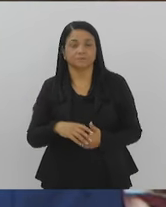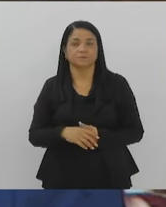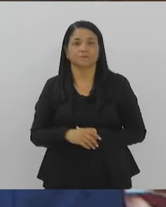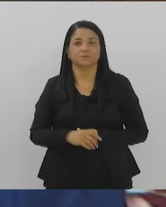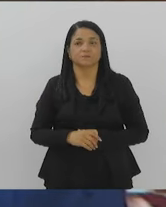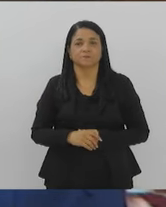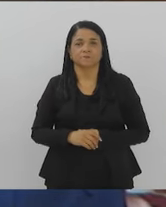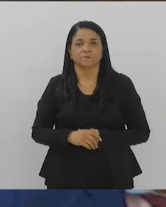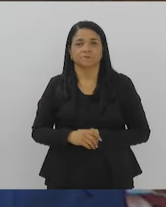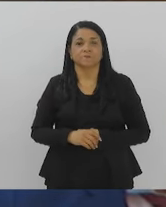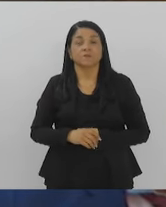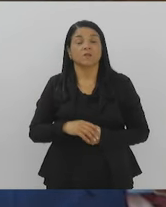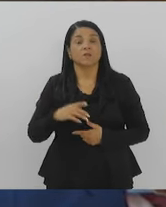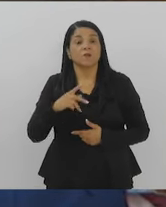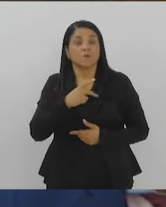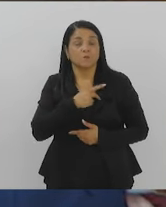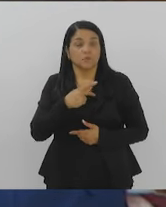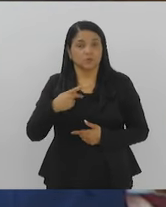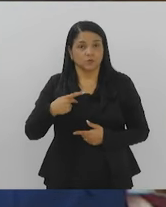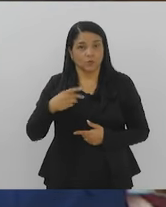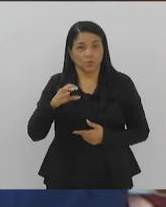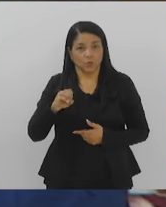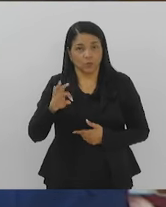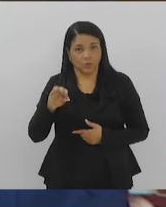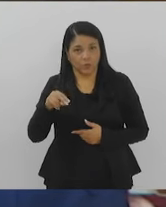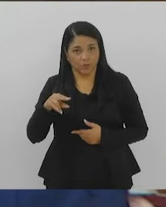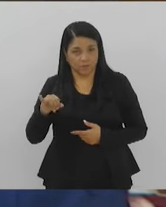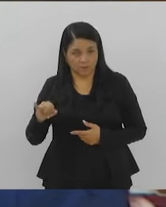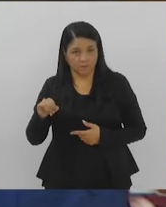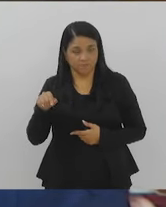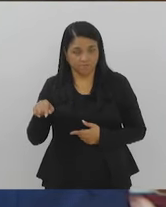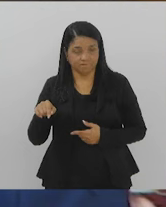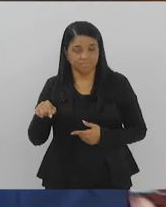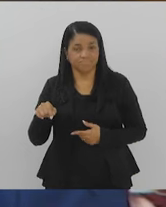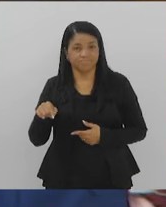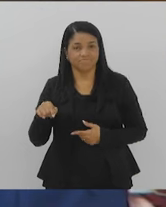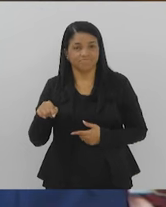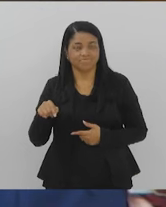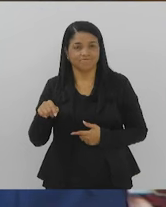Pastor Otone de Paula deixa-nos